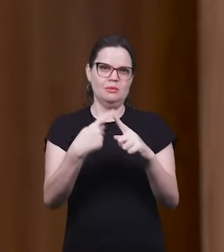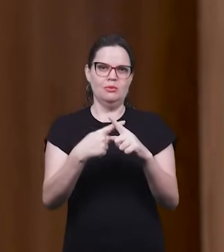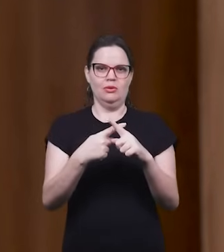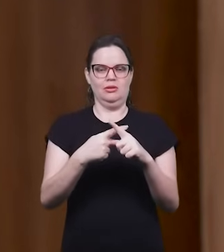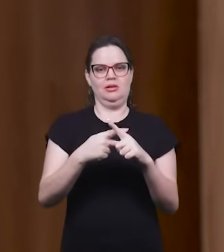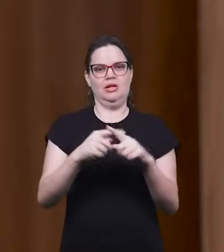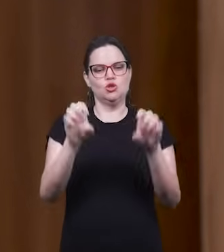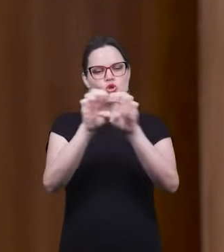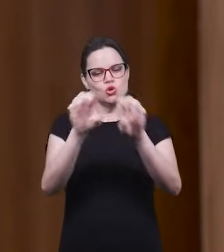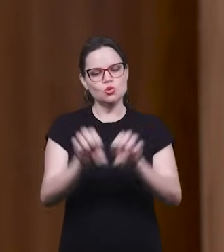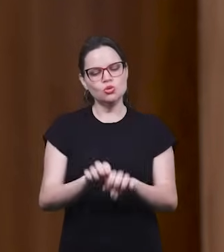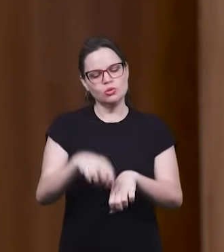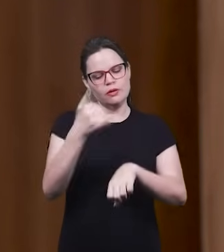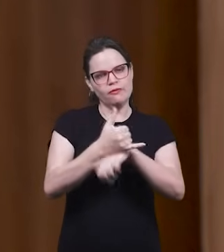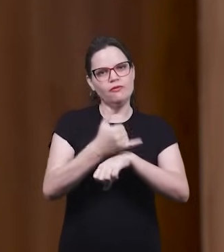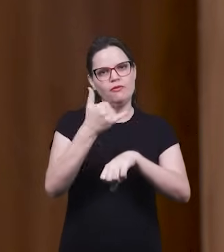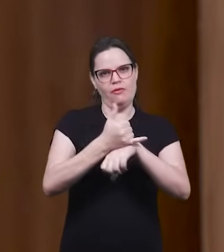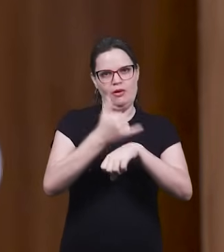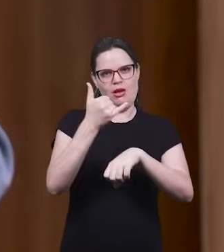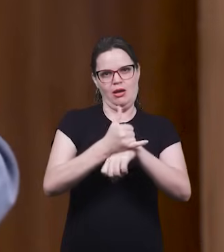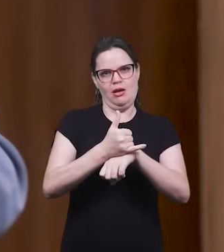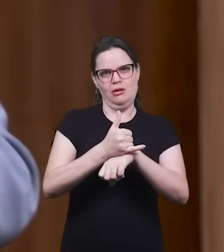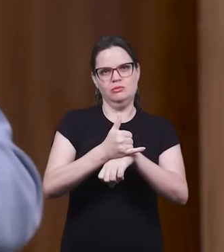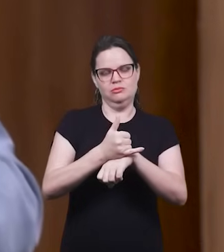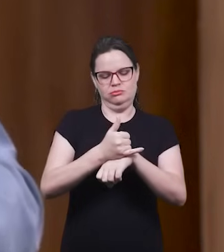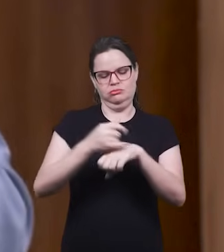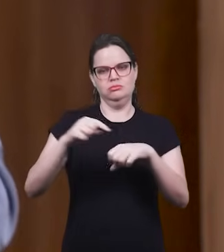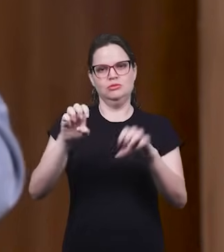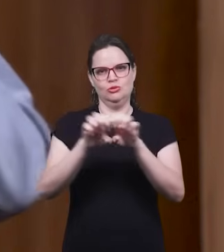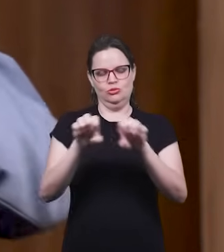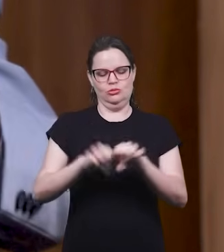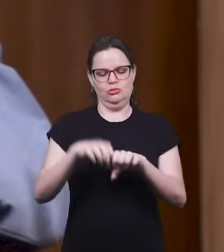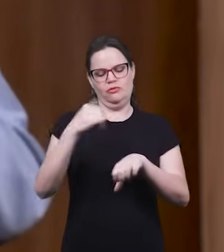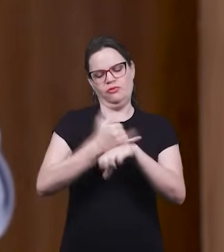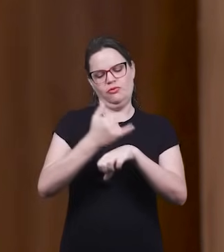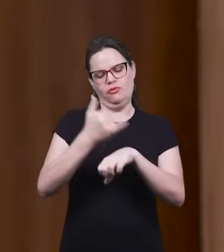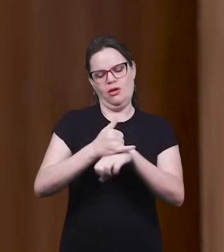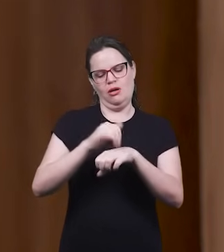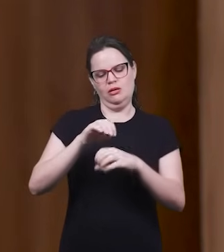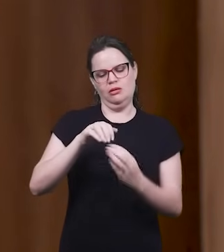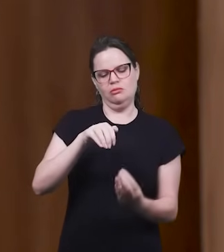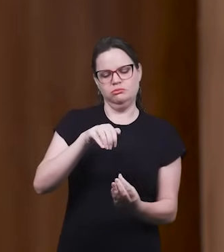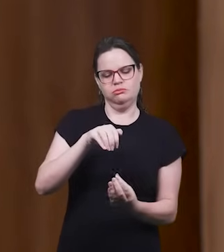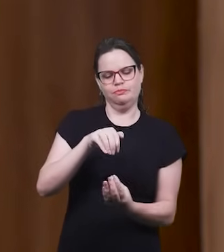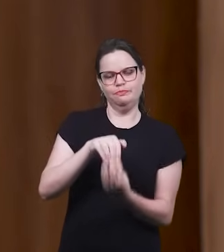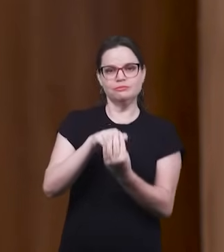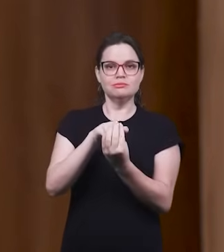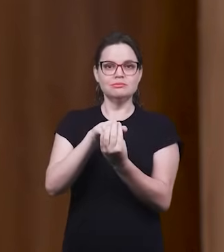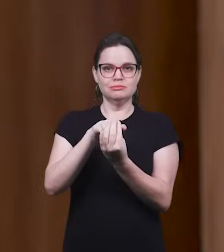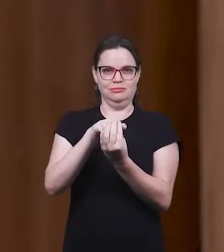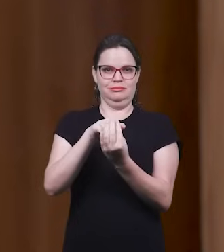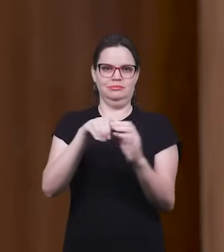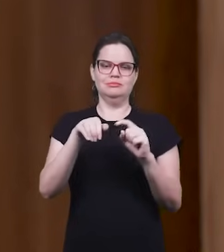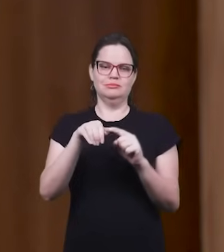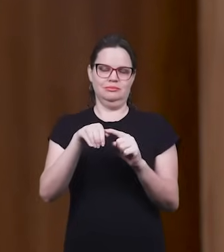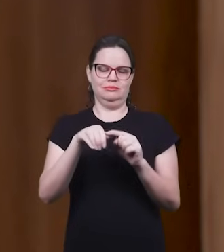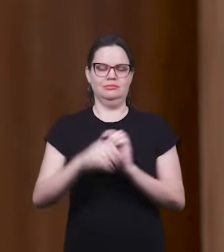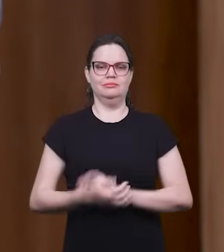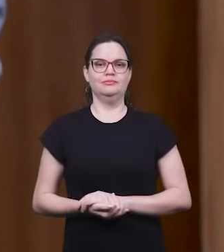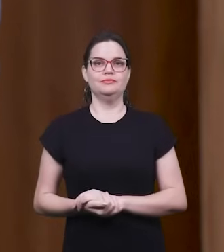feitas de metal, não é? Você fazia a estrutura metálica, fundia e colocava, que eles chamavam